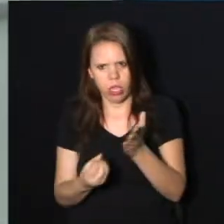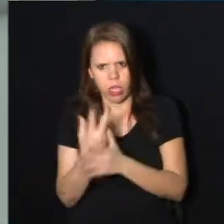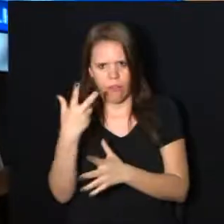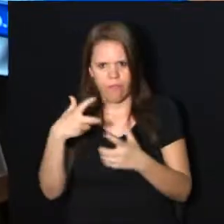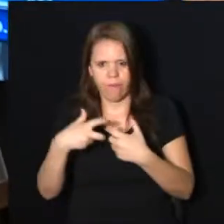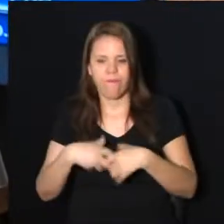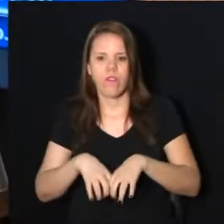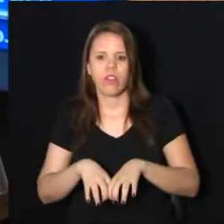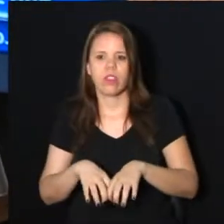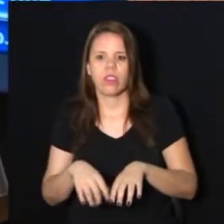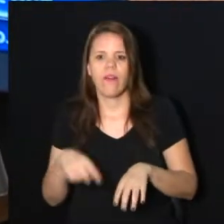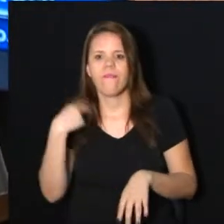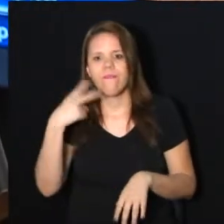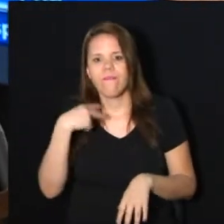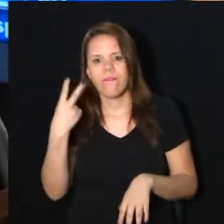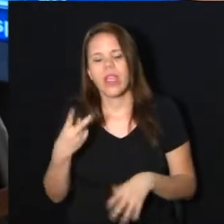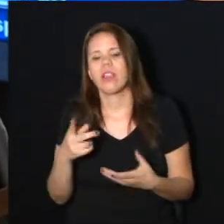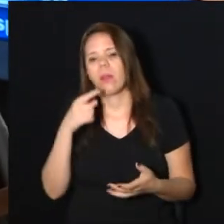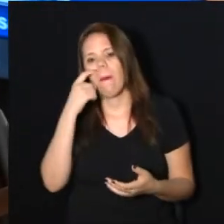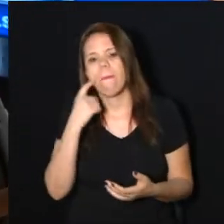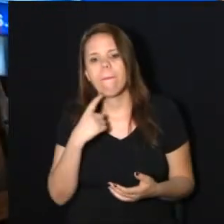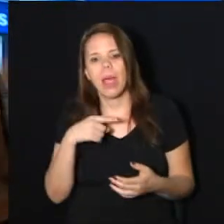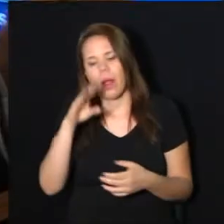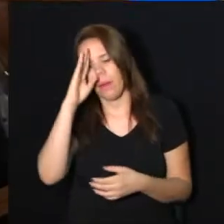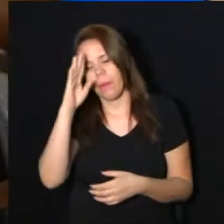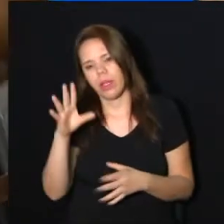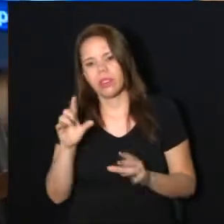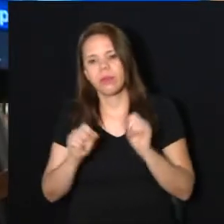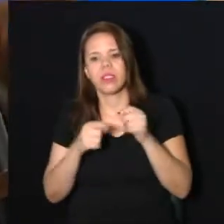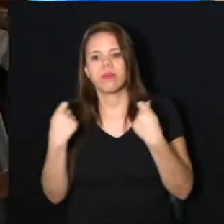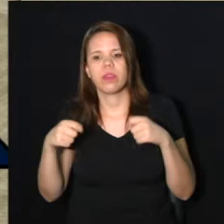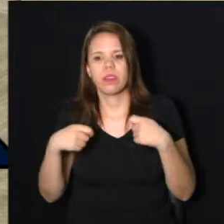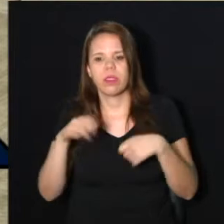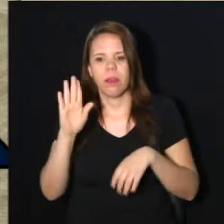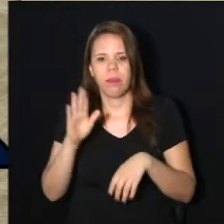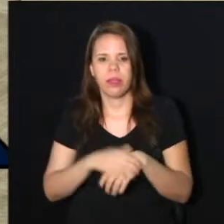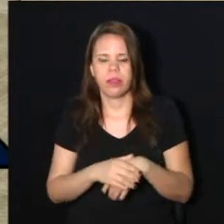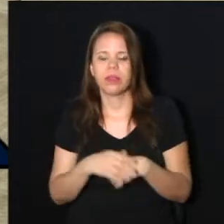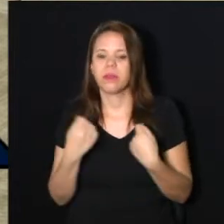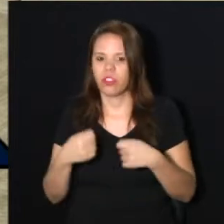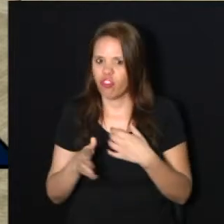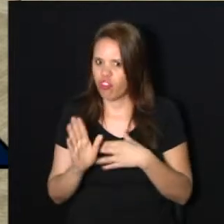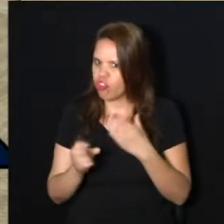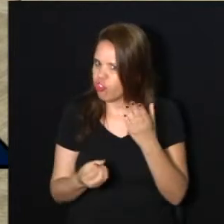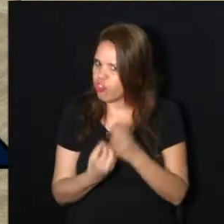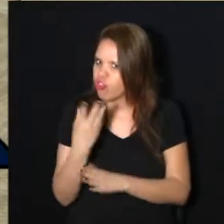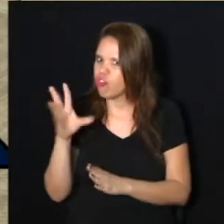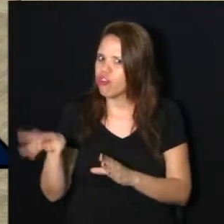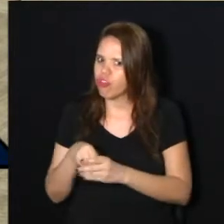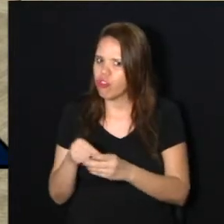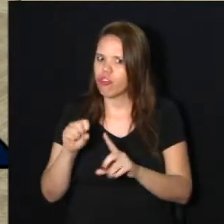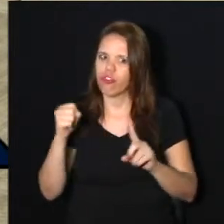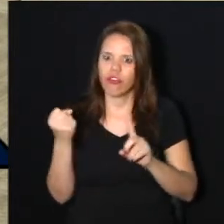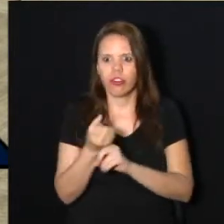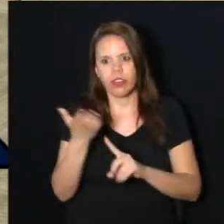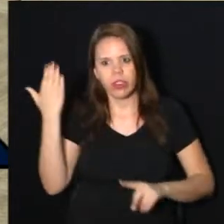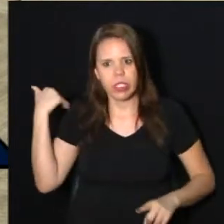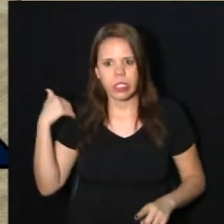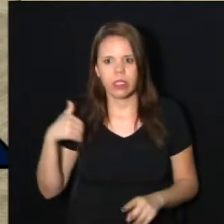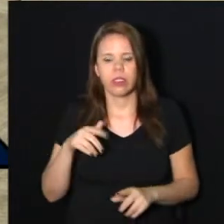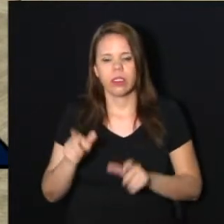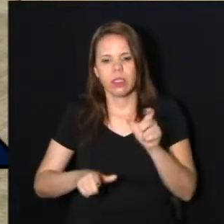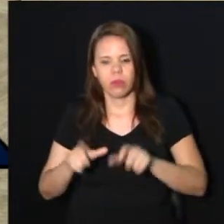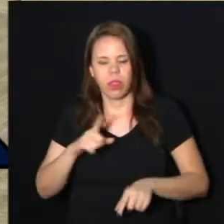o vereador Paulo Galtério, a ideia da prioridade a quem mais precisa já deveria estar embutida na sociedade. As pessoas deviam